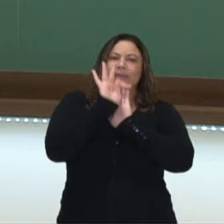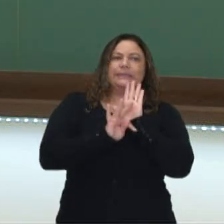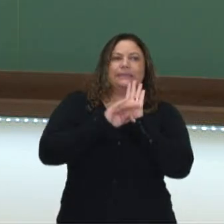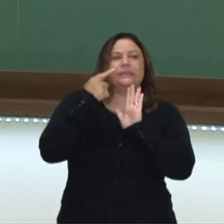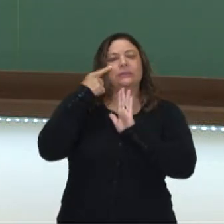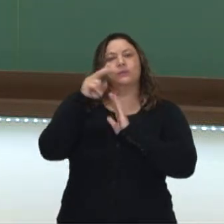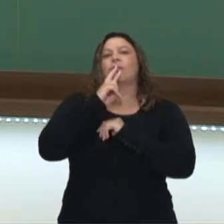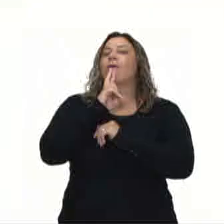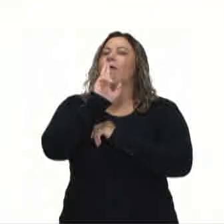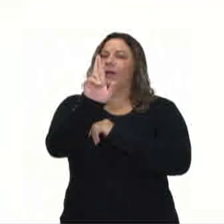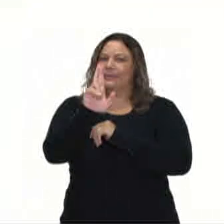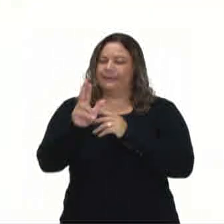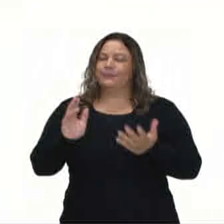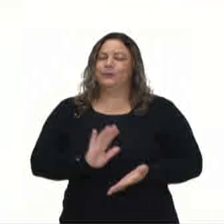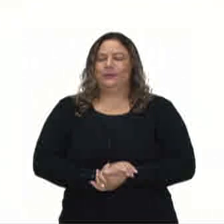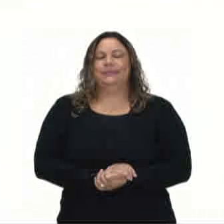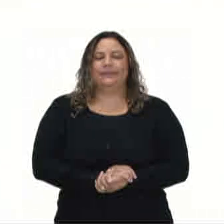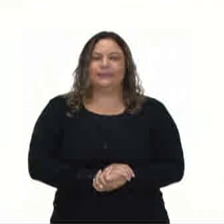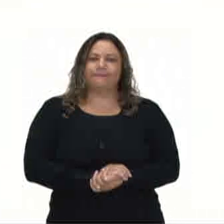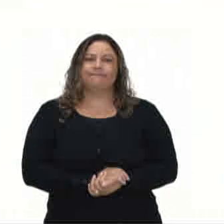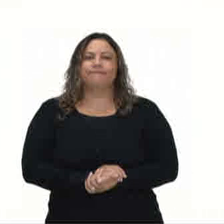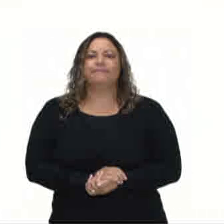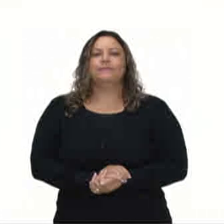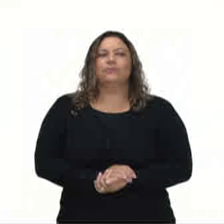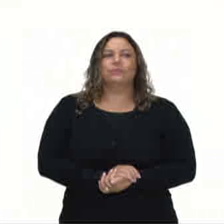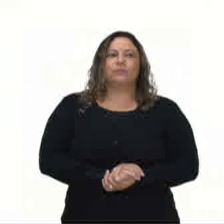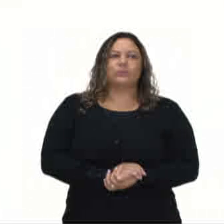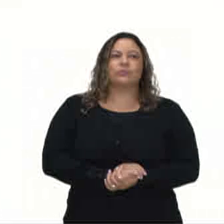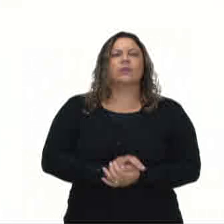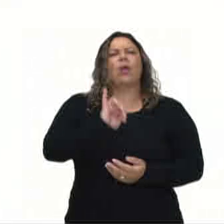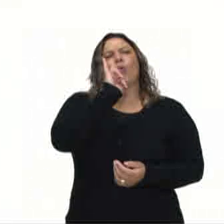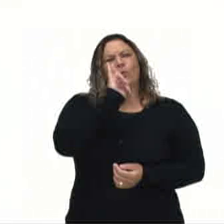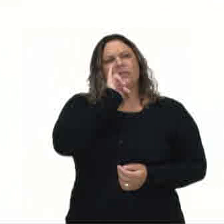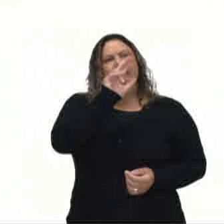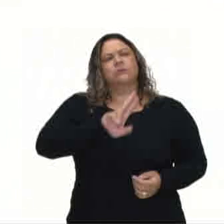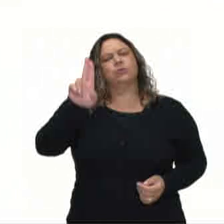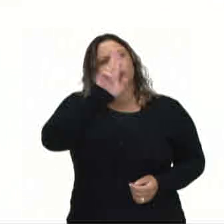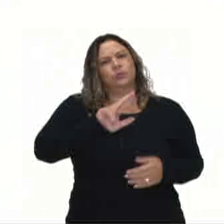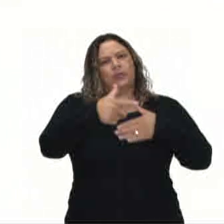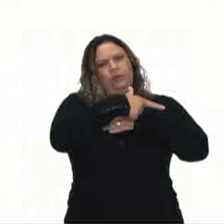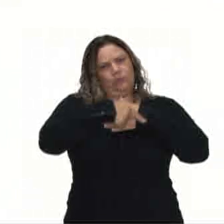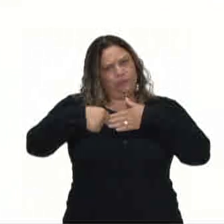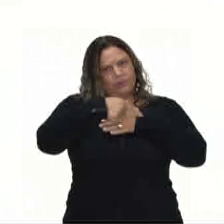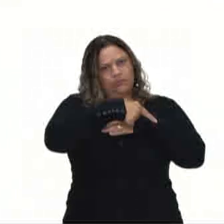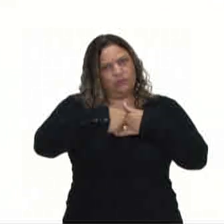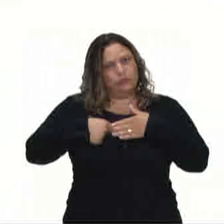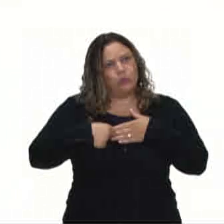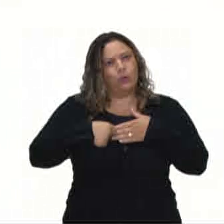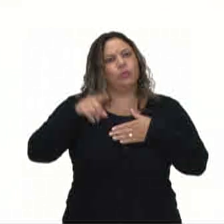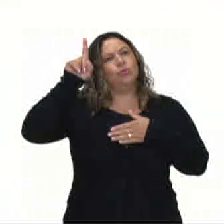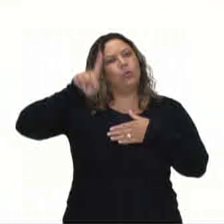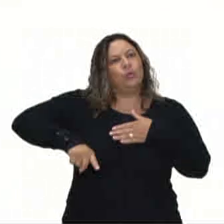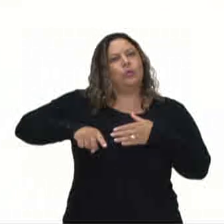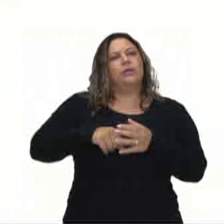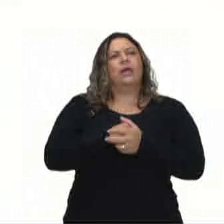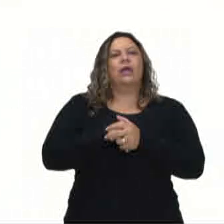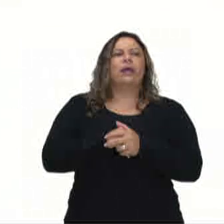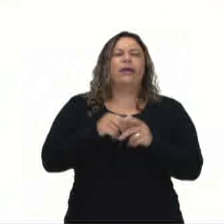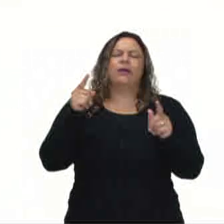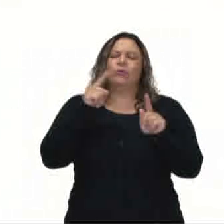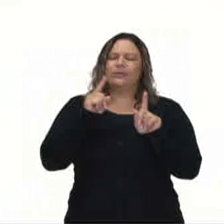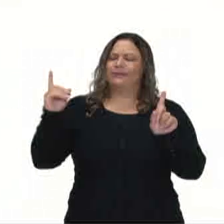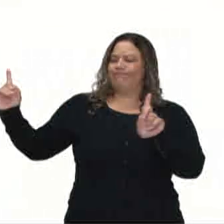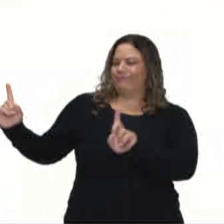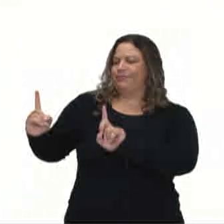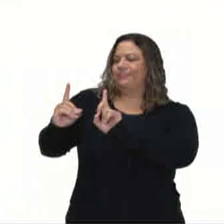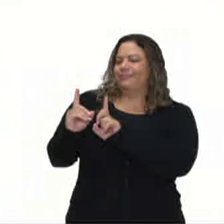a resposta, uma das respostas possíveis. Um dos exemplos utilizados pelo autor é o de microparcerias que